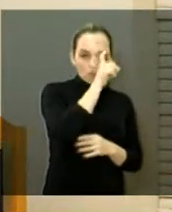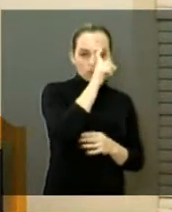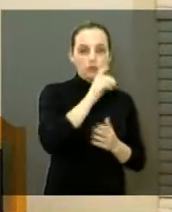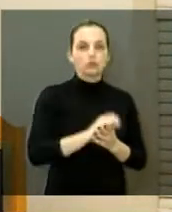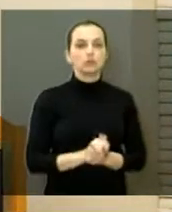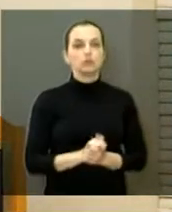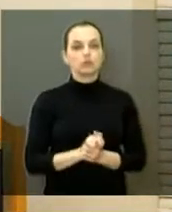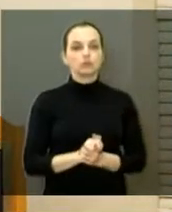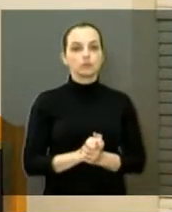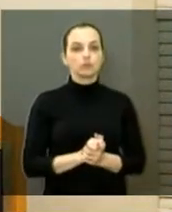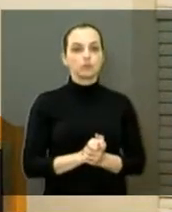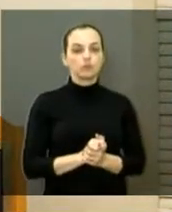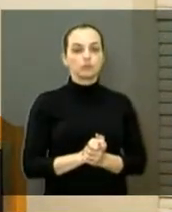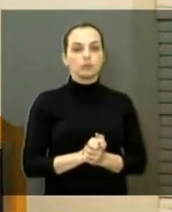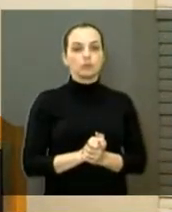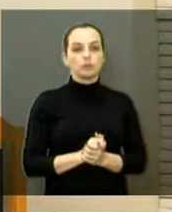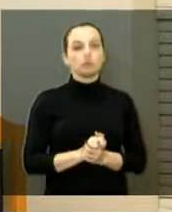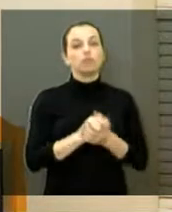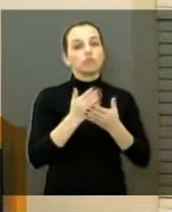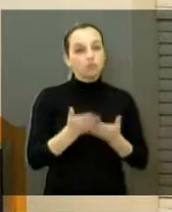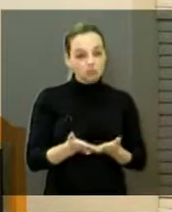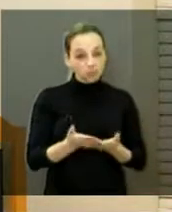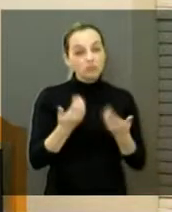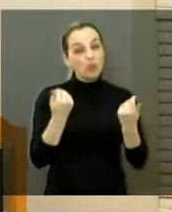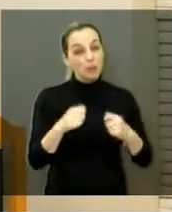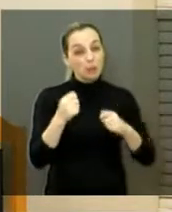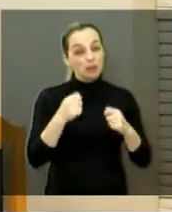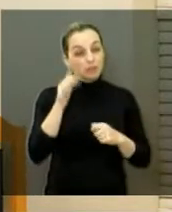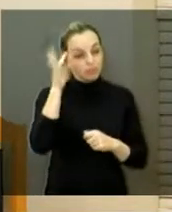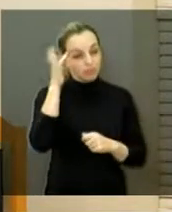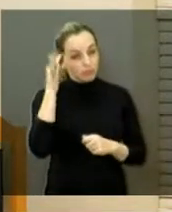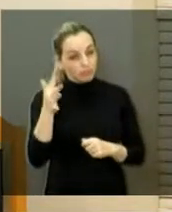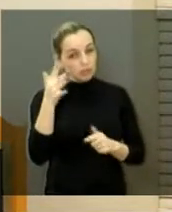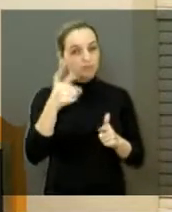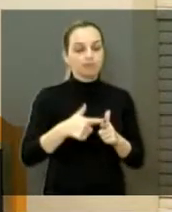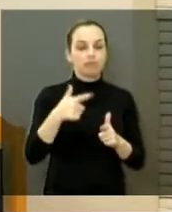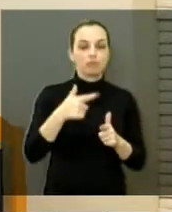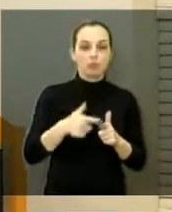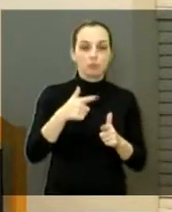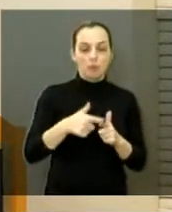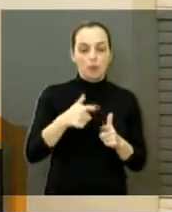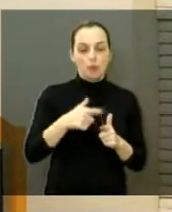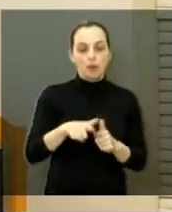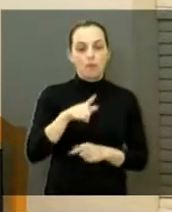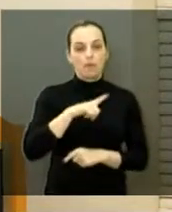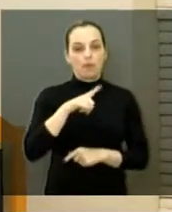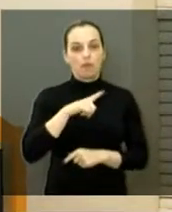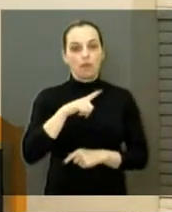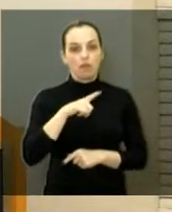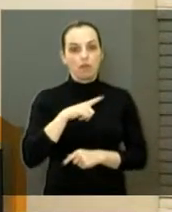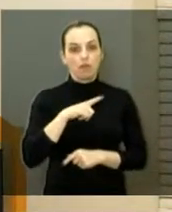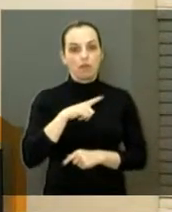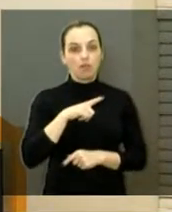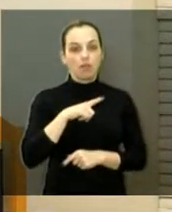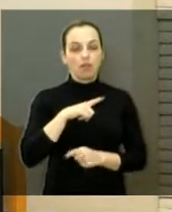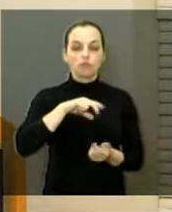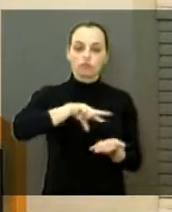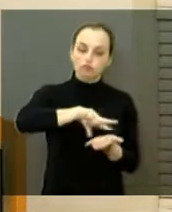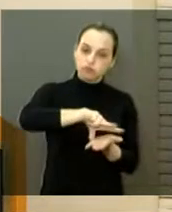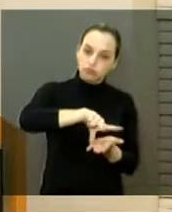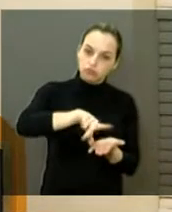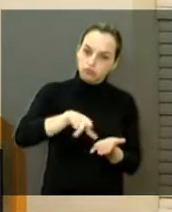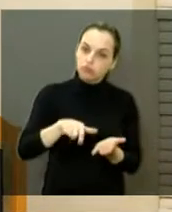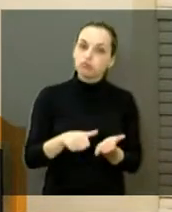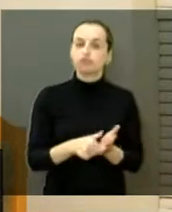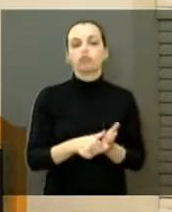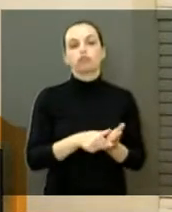É difícil, né? Então nós precisamos resolver essa situação que nós estamos aí passando há vários dias,